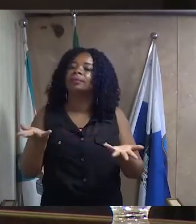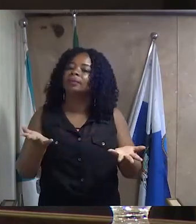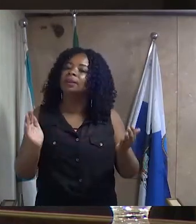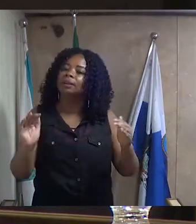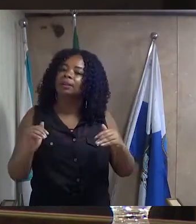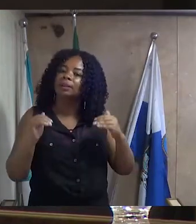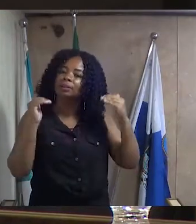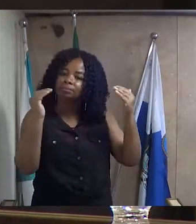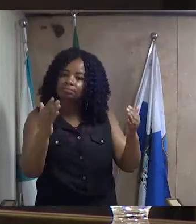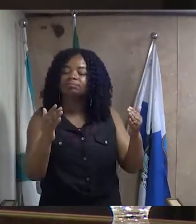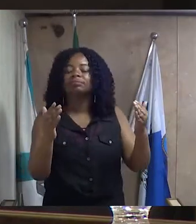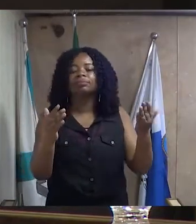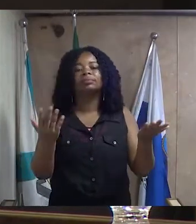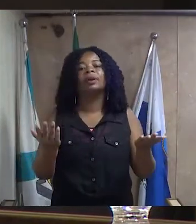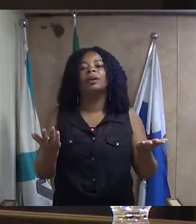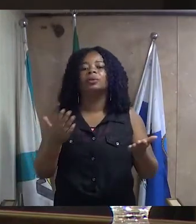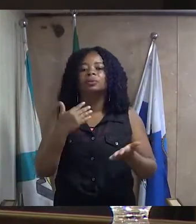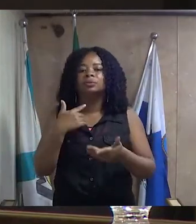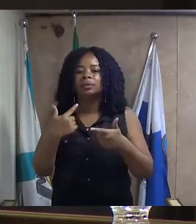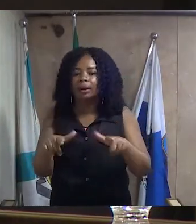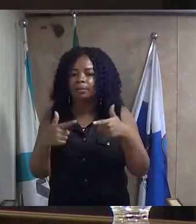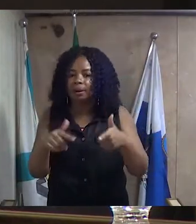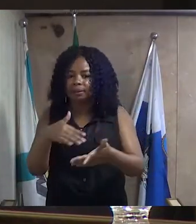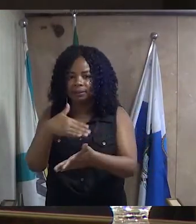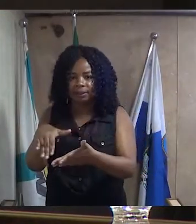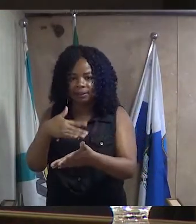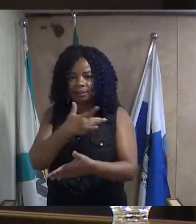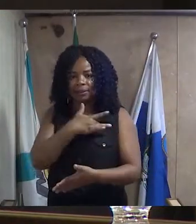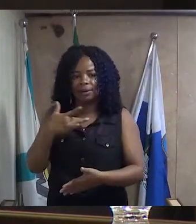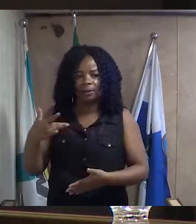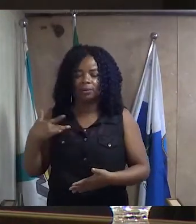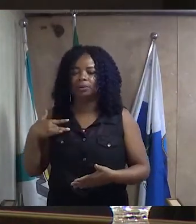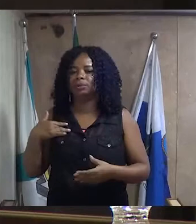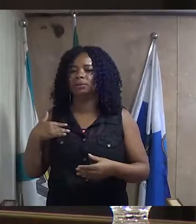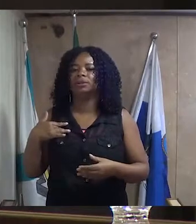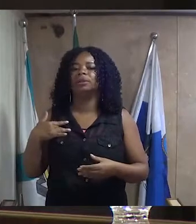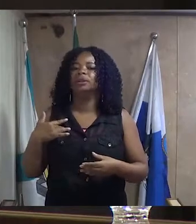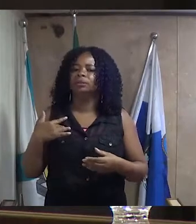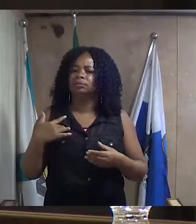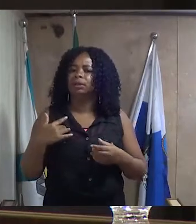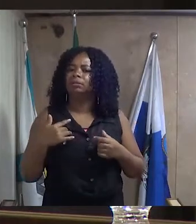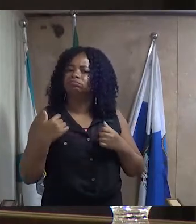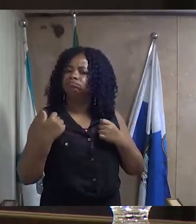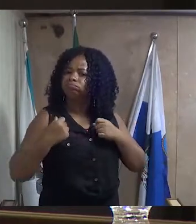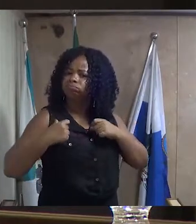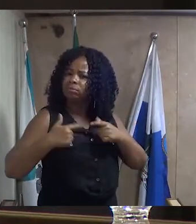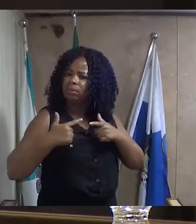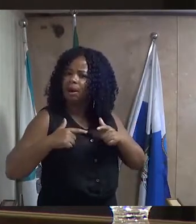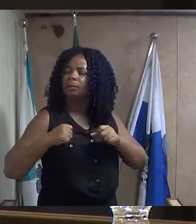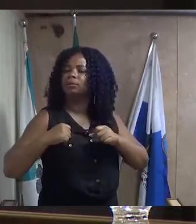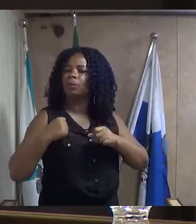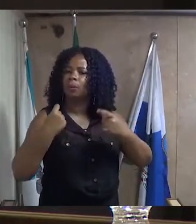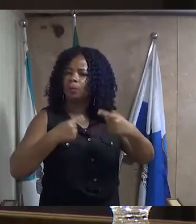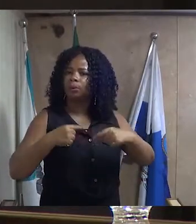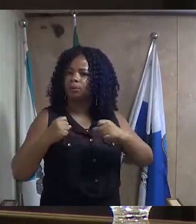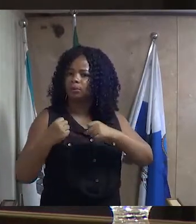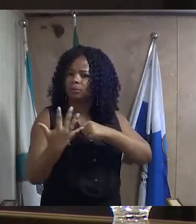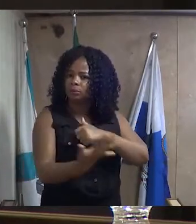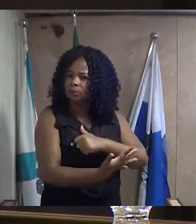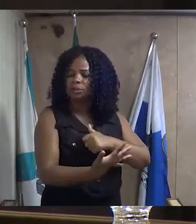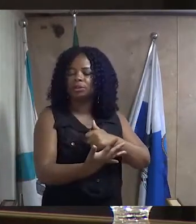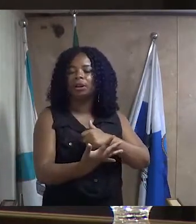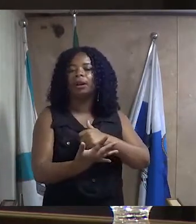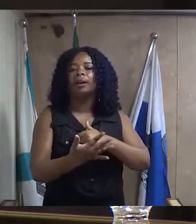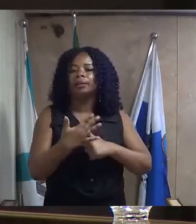enaltecer o trabalho da Secretaria de Saúde à frente da Covid, aonde nós fizemos uma